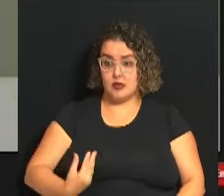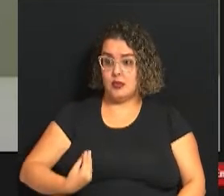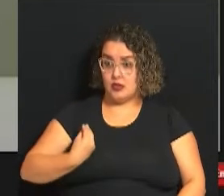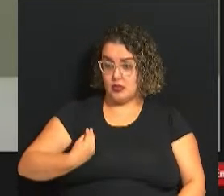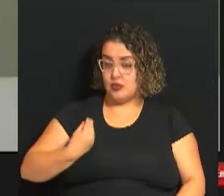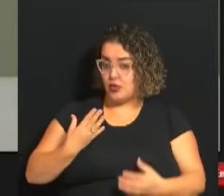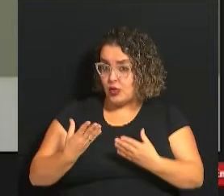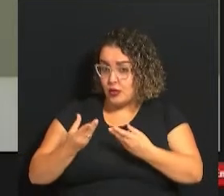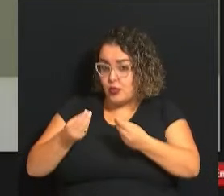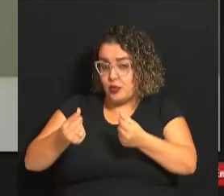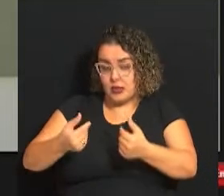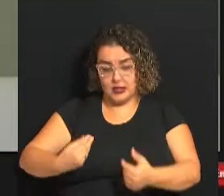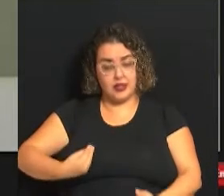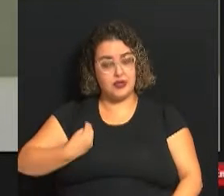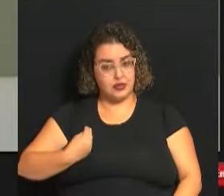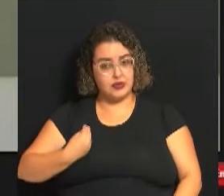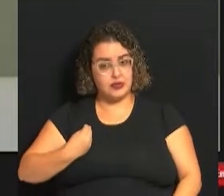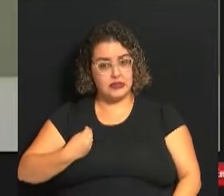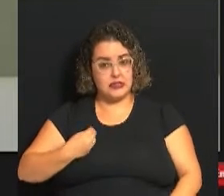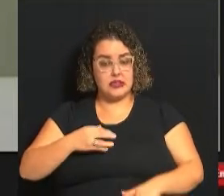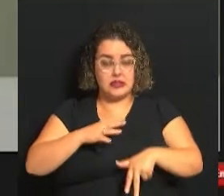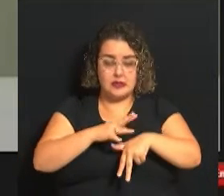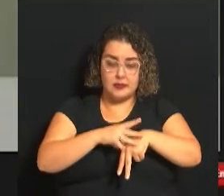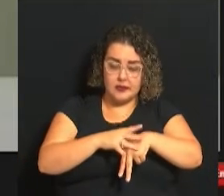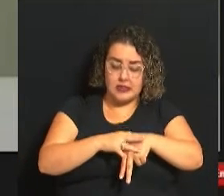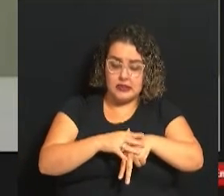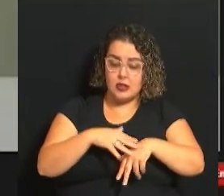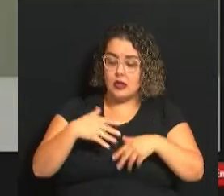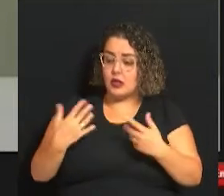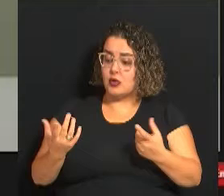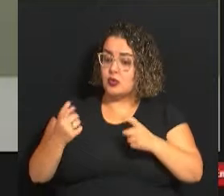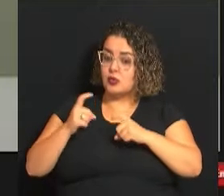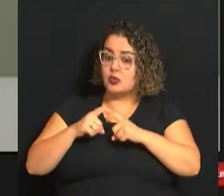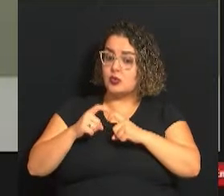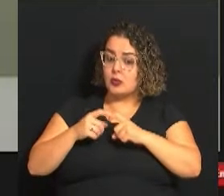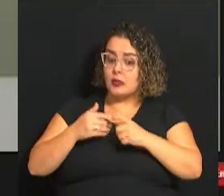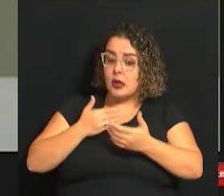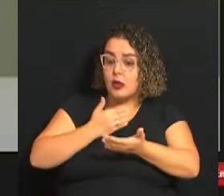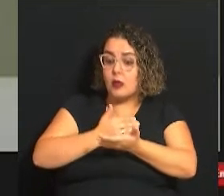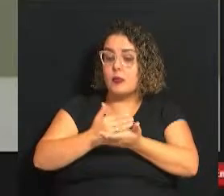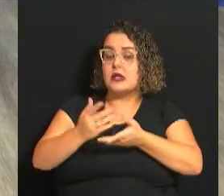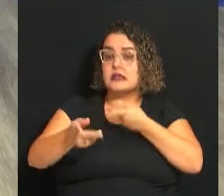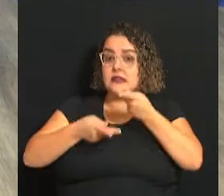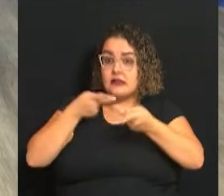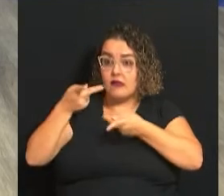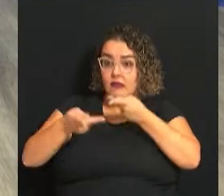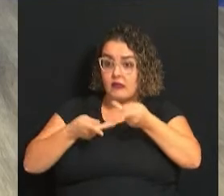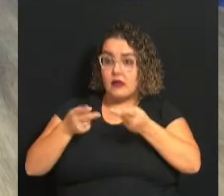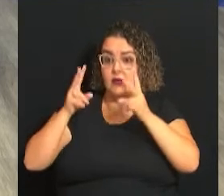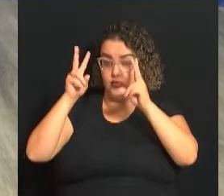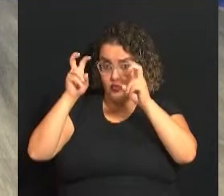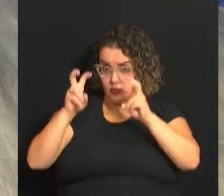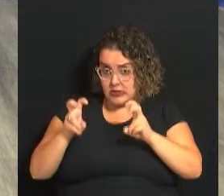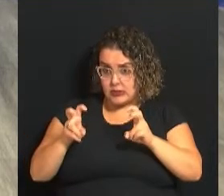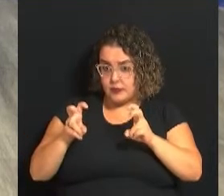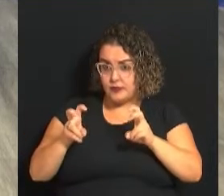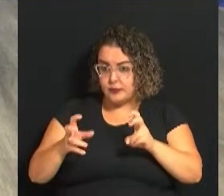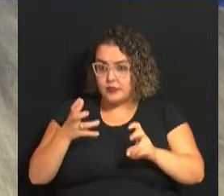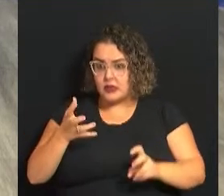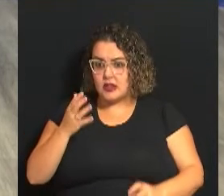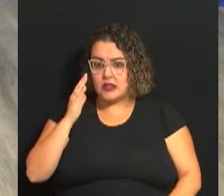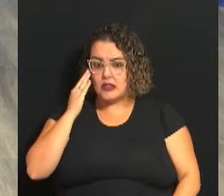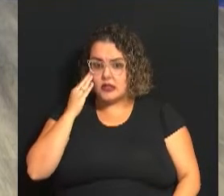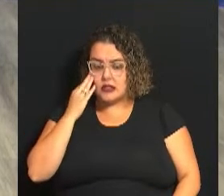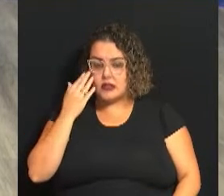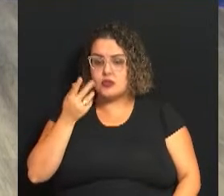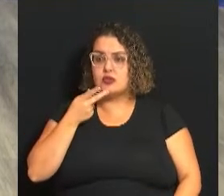de vida desses pacientes. Doutor, então, para a gente começar já falando desse assunto, né? Eu queria entender, o senhor até disse